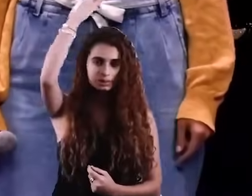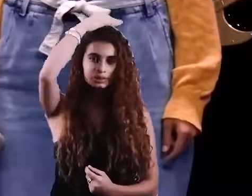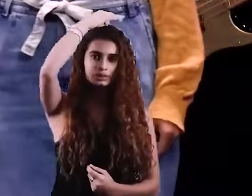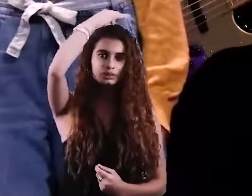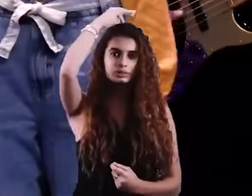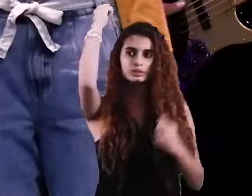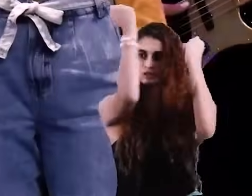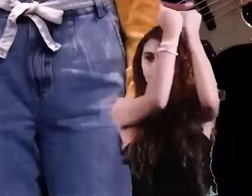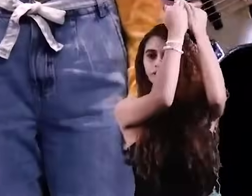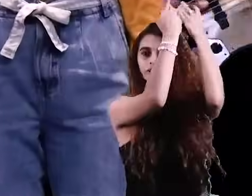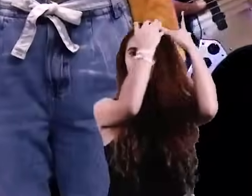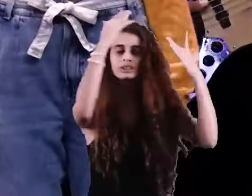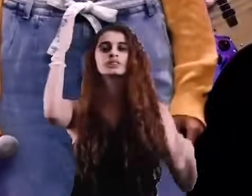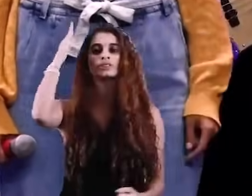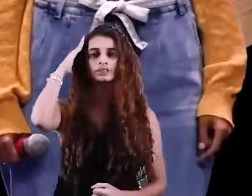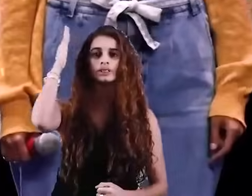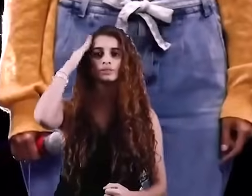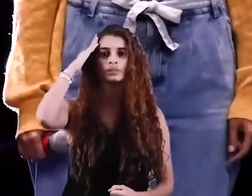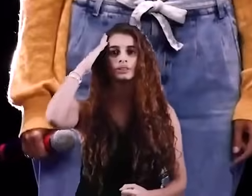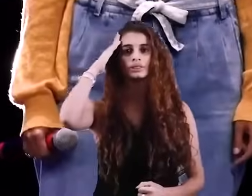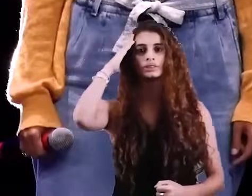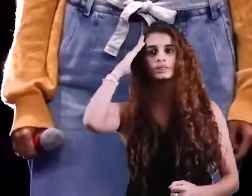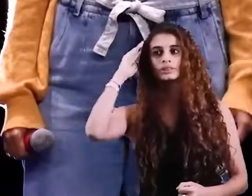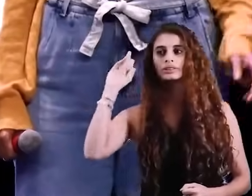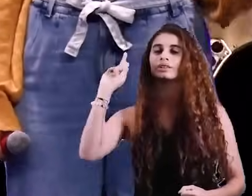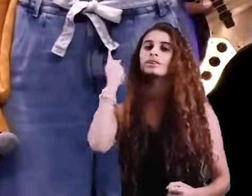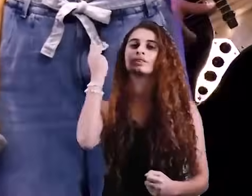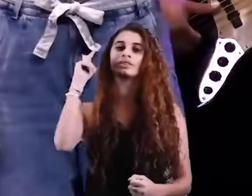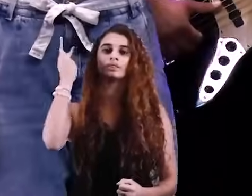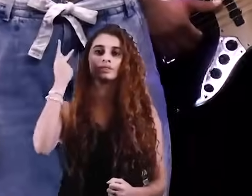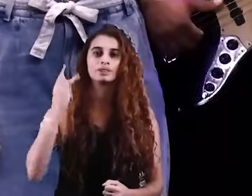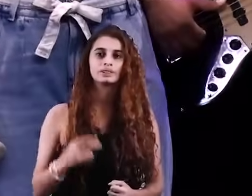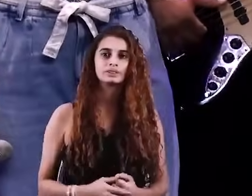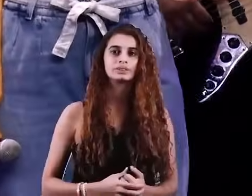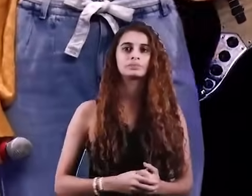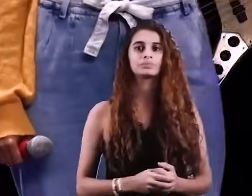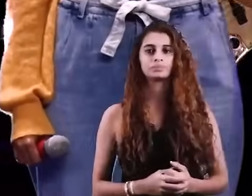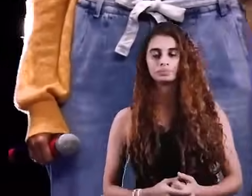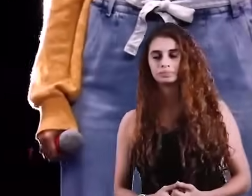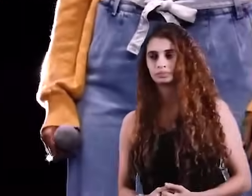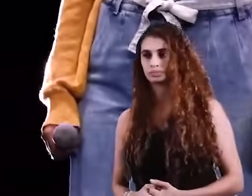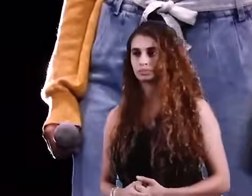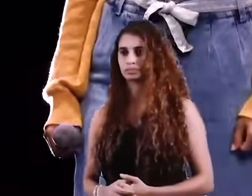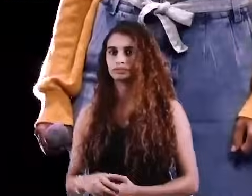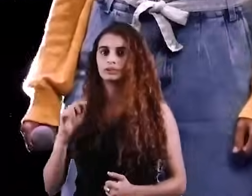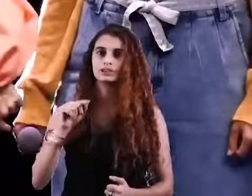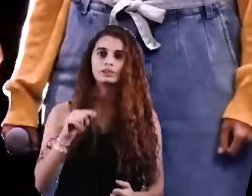graça, cheia de sabedoria, vence as suas guerras. Você vai entrar esse novo ano como uma